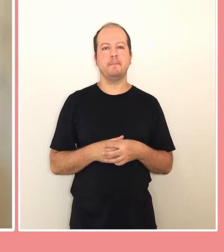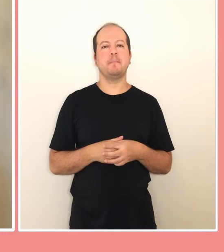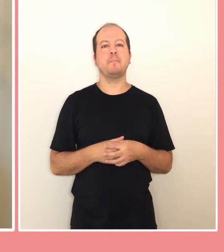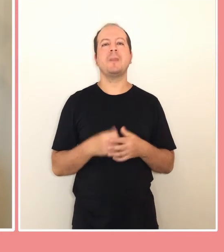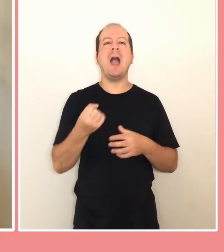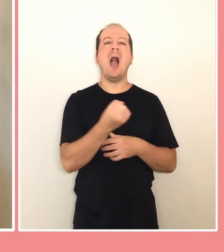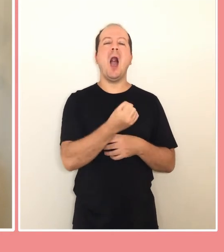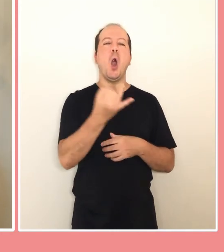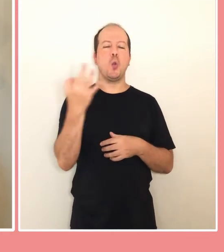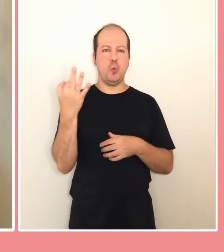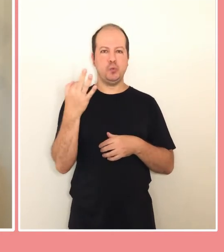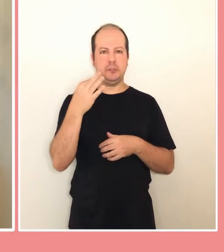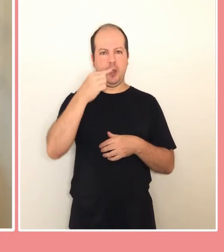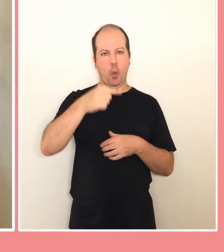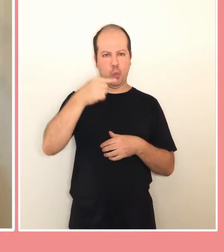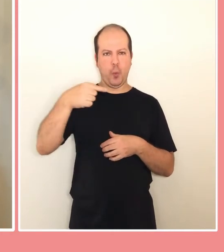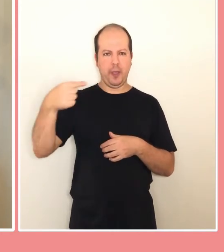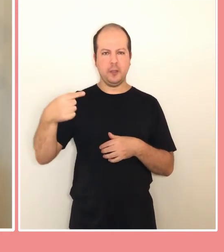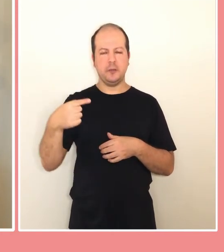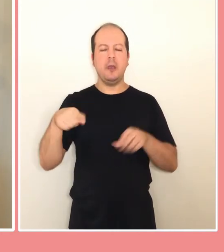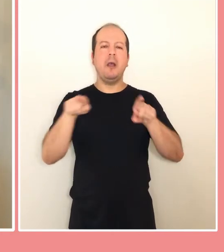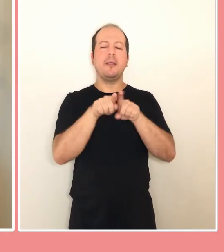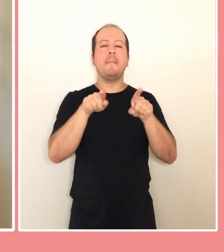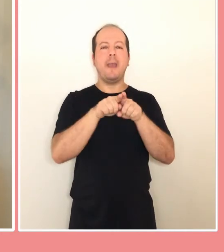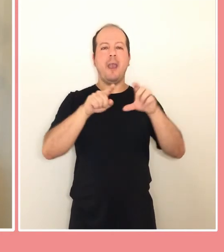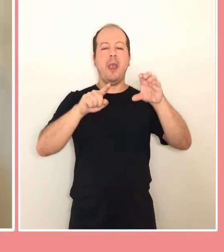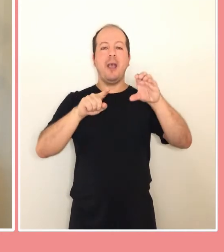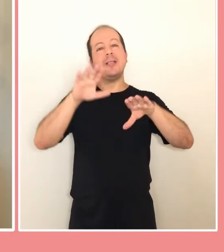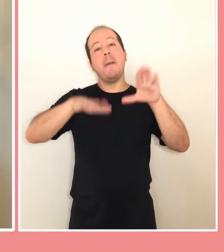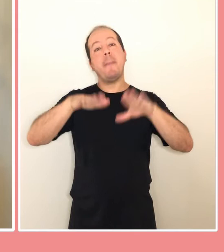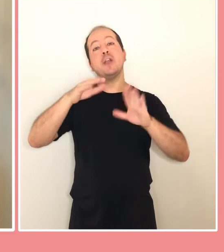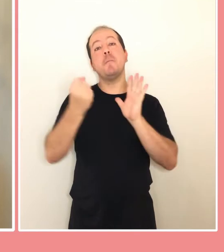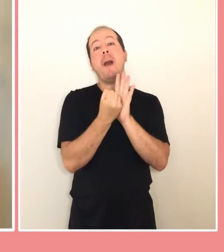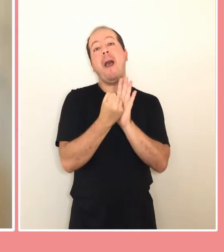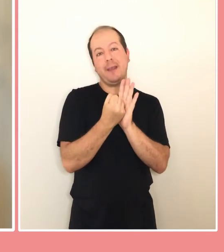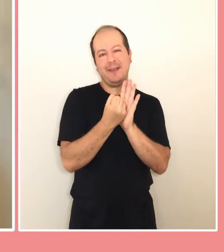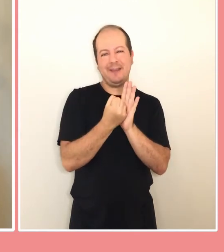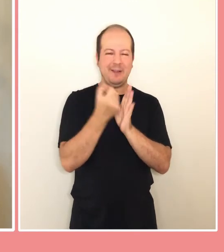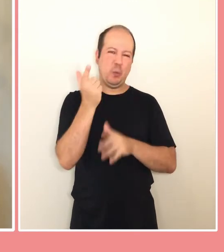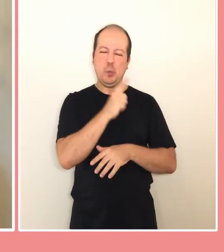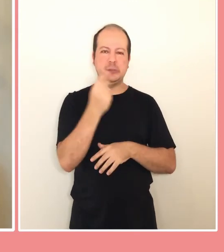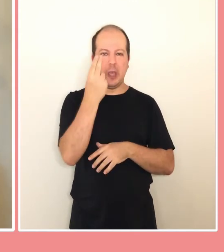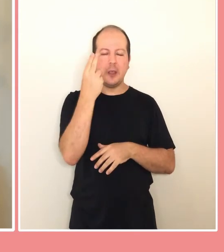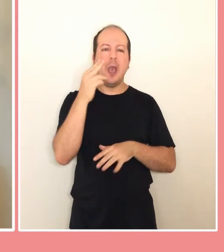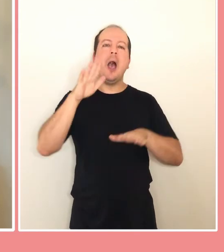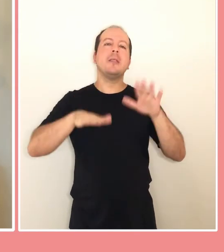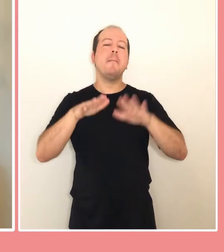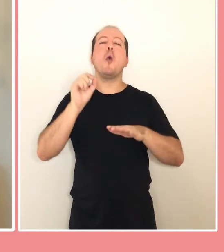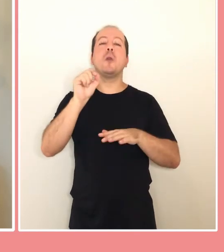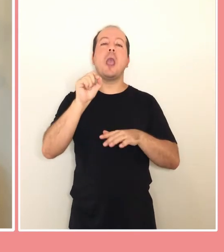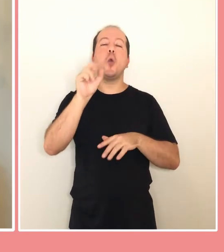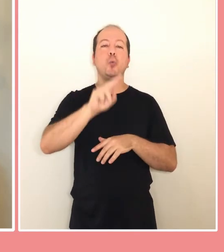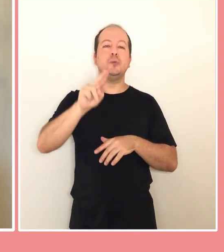Alguns conduítes têm um diâmetro, dependendo da marca, ele não encaixa. Então podemos ter o auxílio de uma